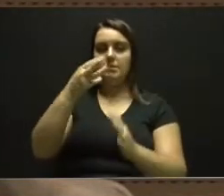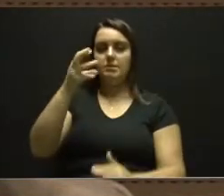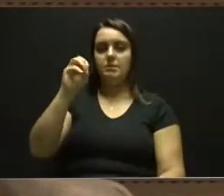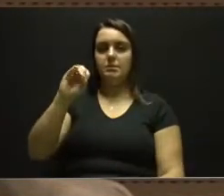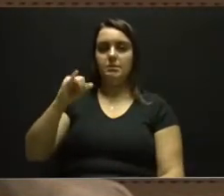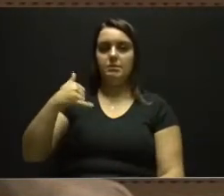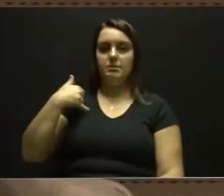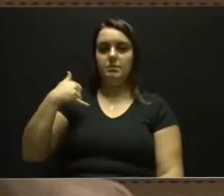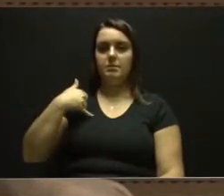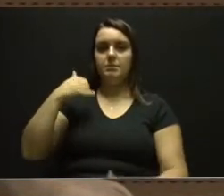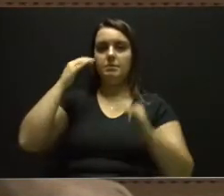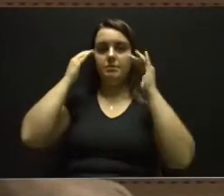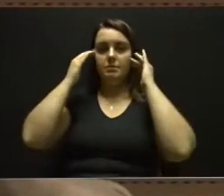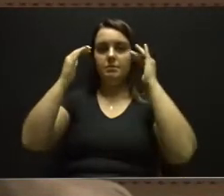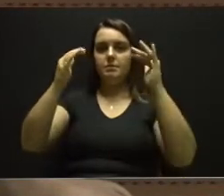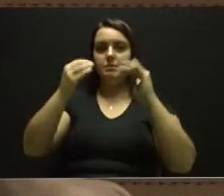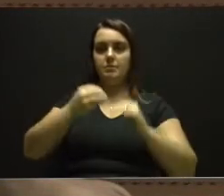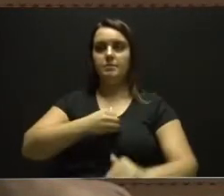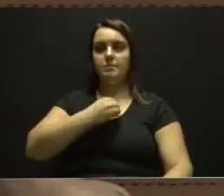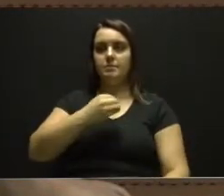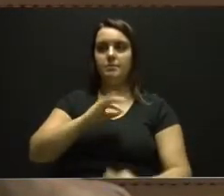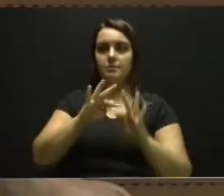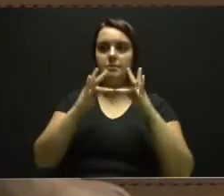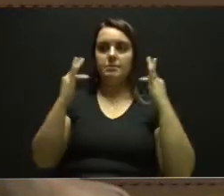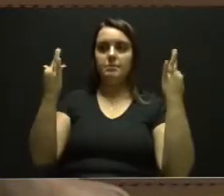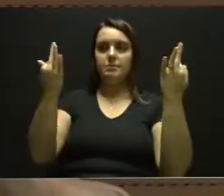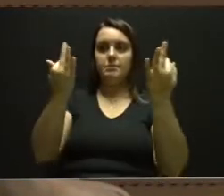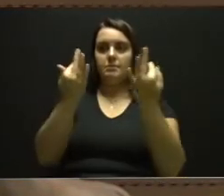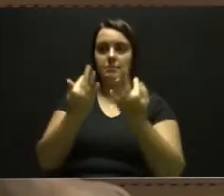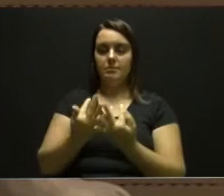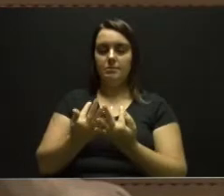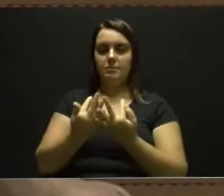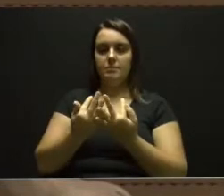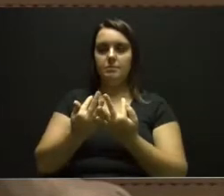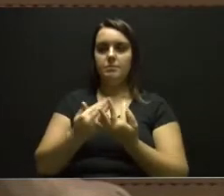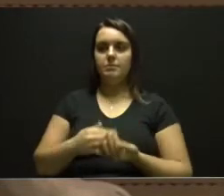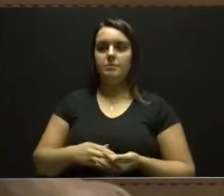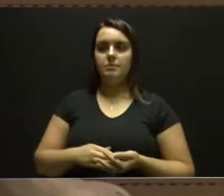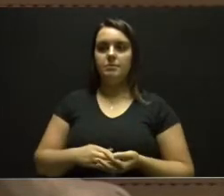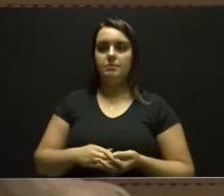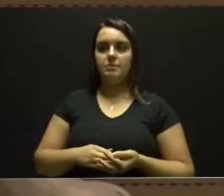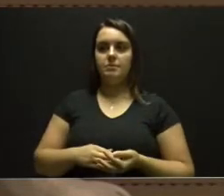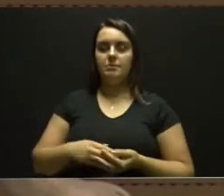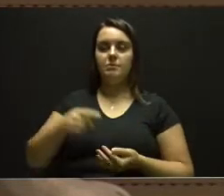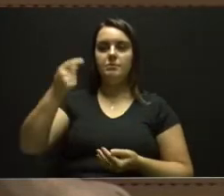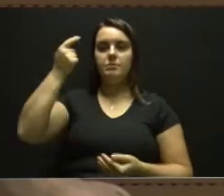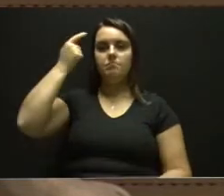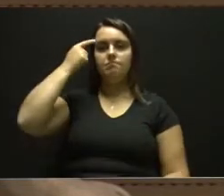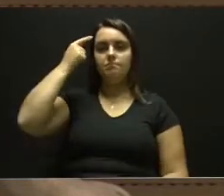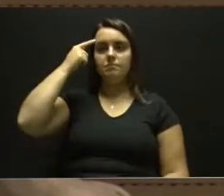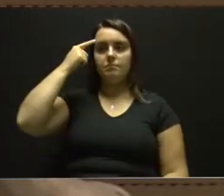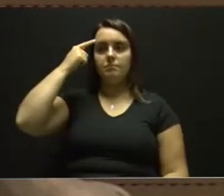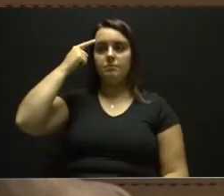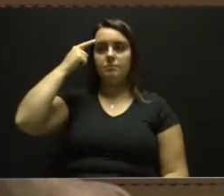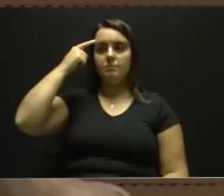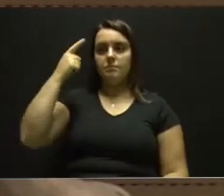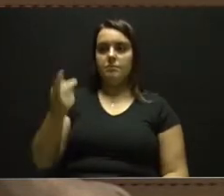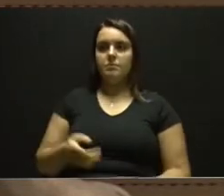eu dediquei a minha vida a minha família eu tinha um pensamento que